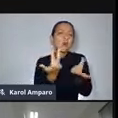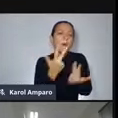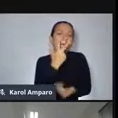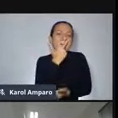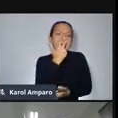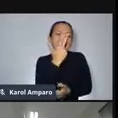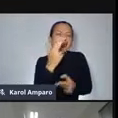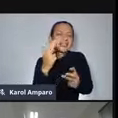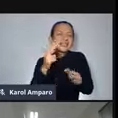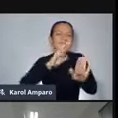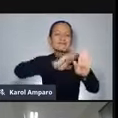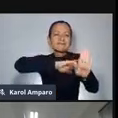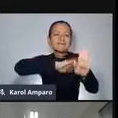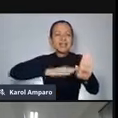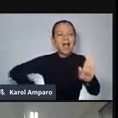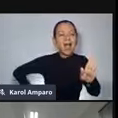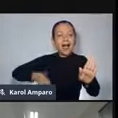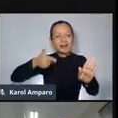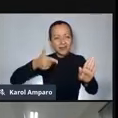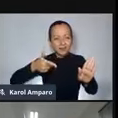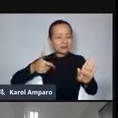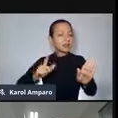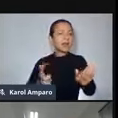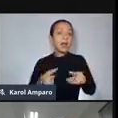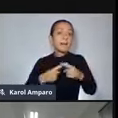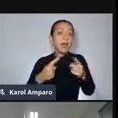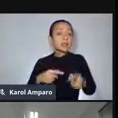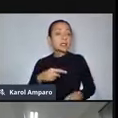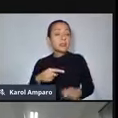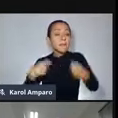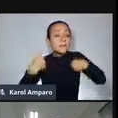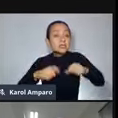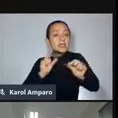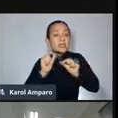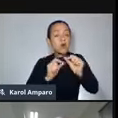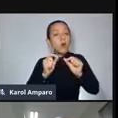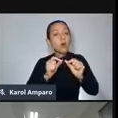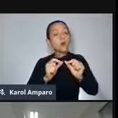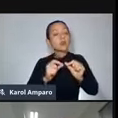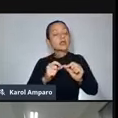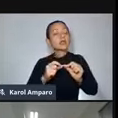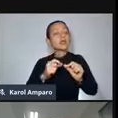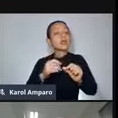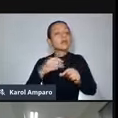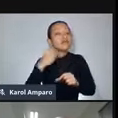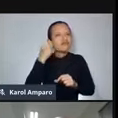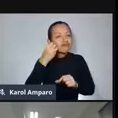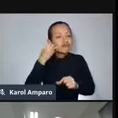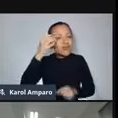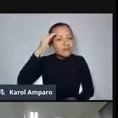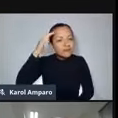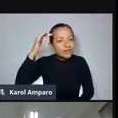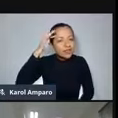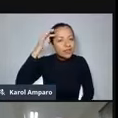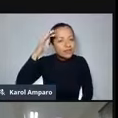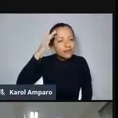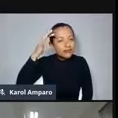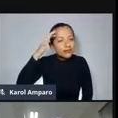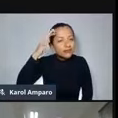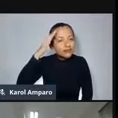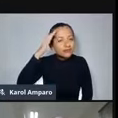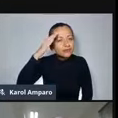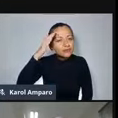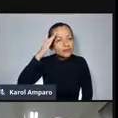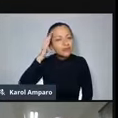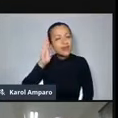levar o produto dessa filosofia que a capoeira traz, que nós batemos um papo, para mostrar o